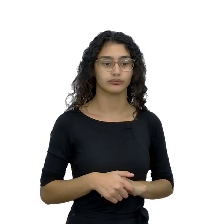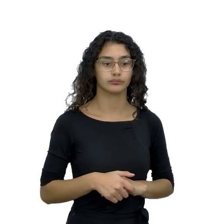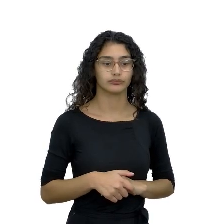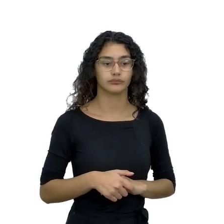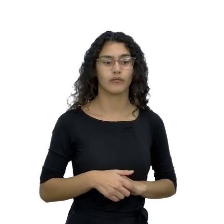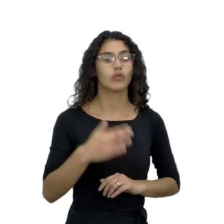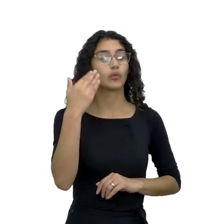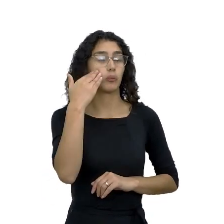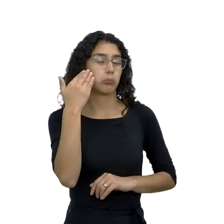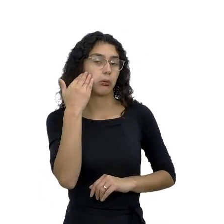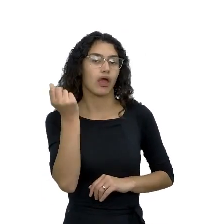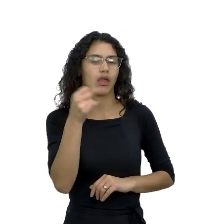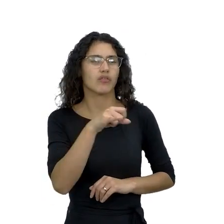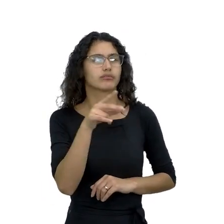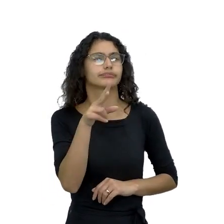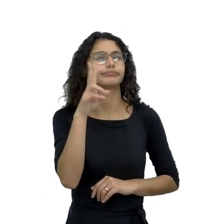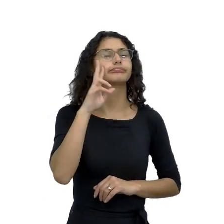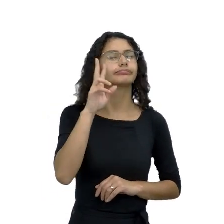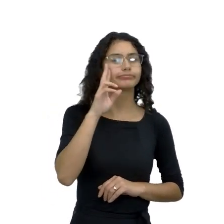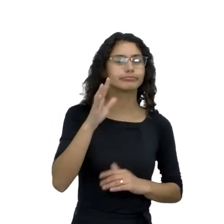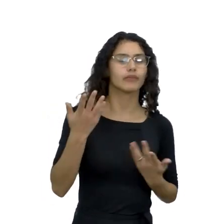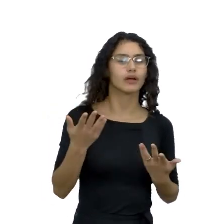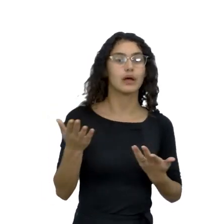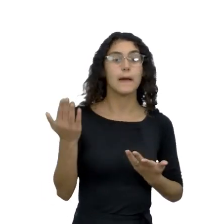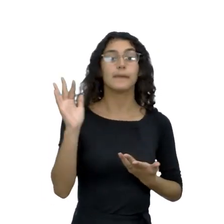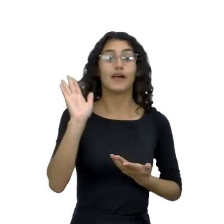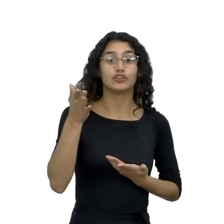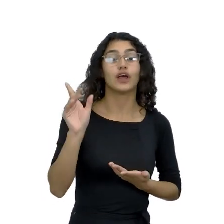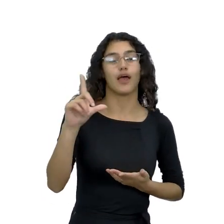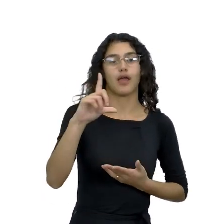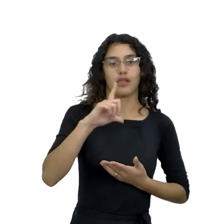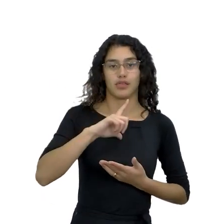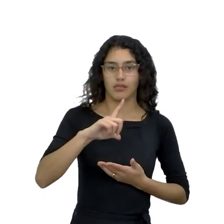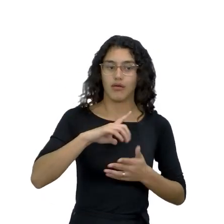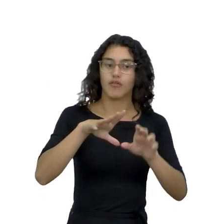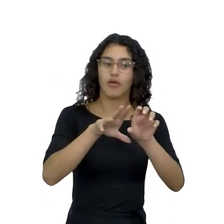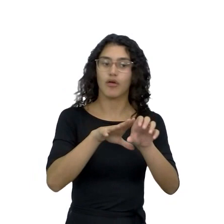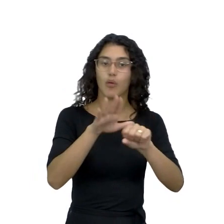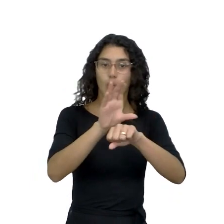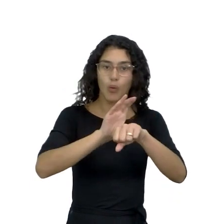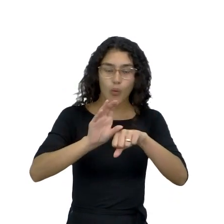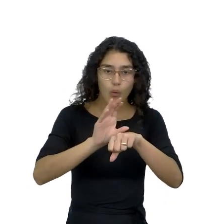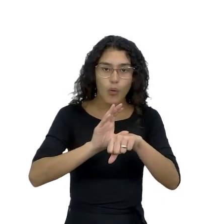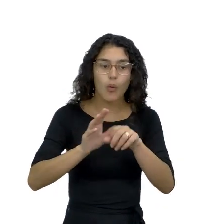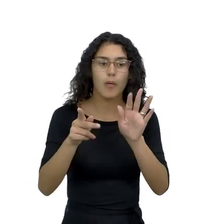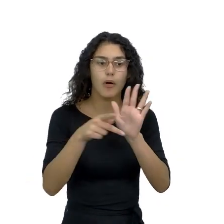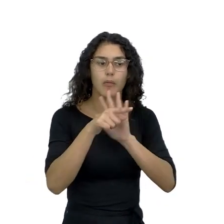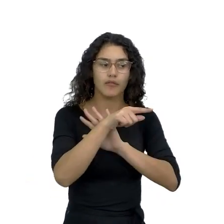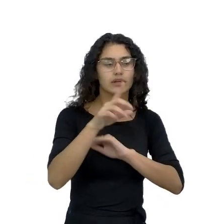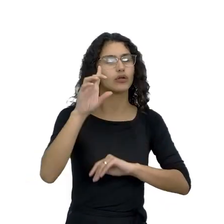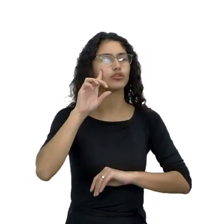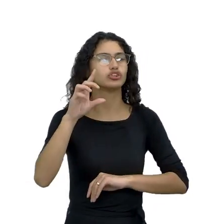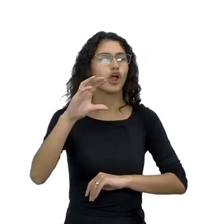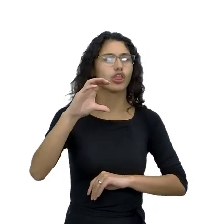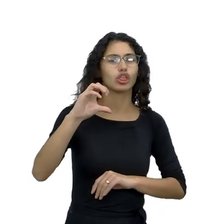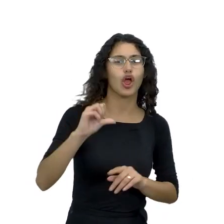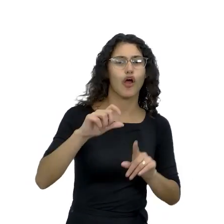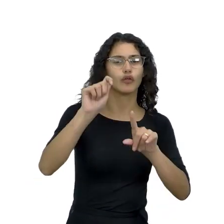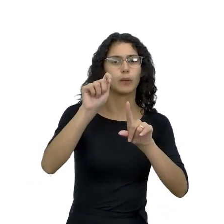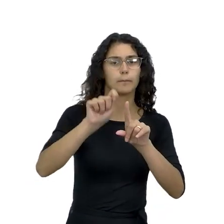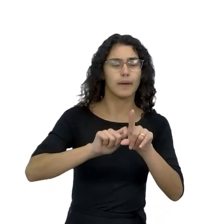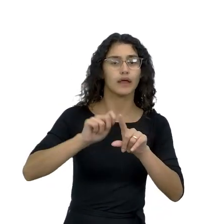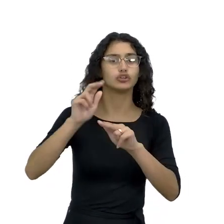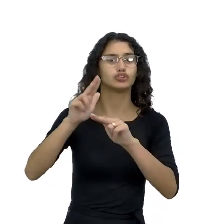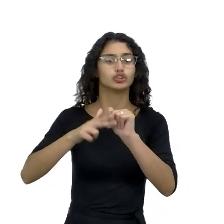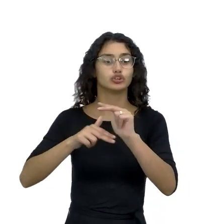Não sei se você lembra, mas nós já tivemos uma formação lá no dia 9 de